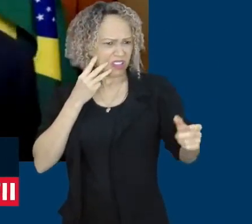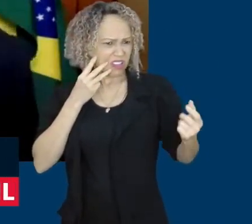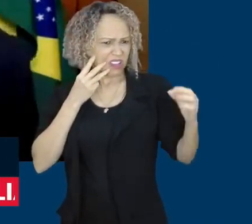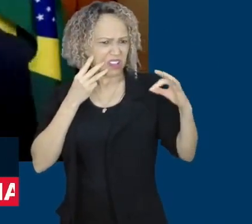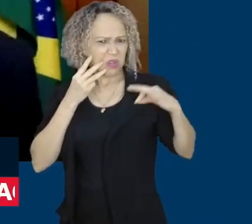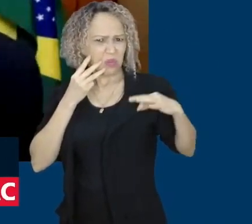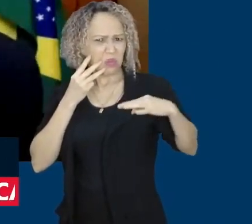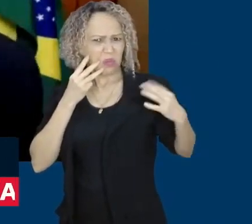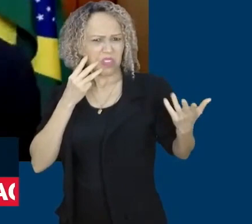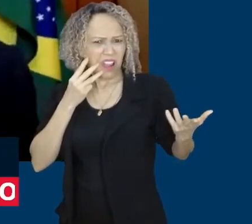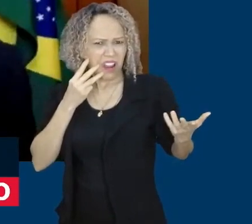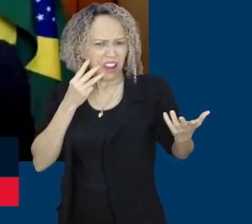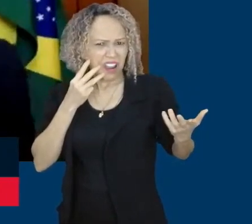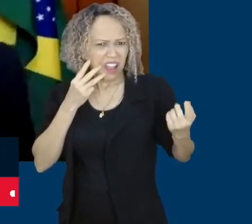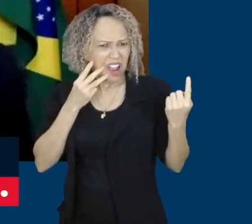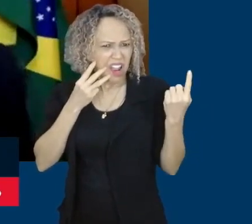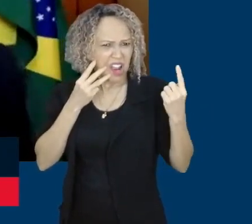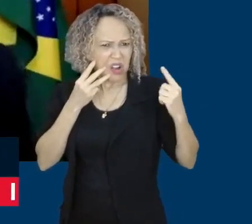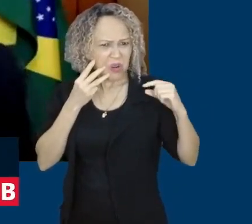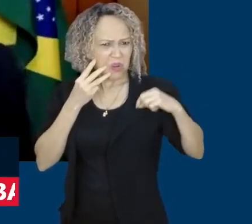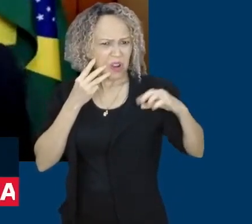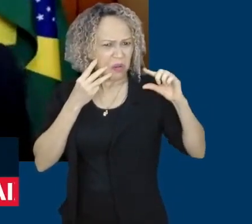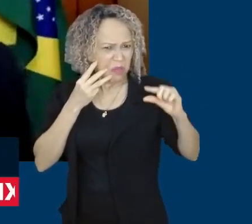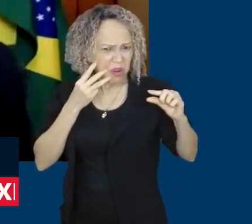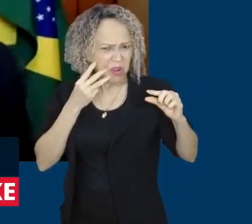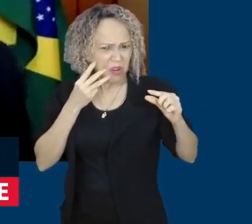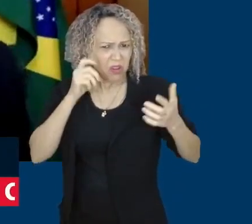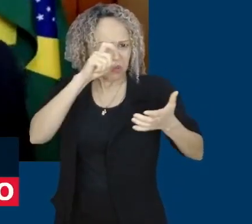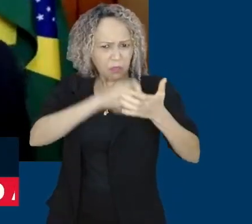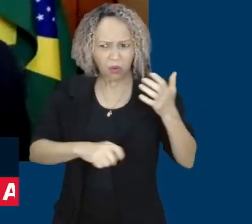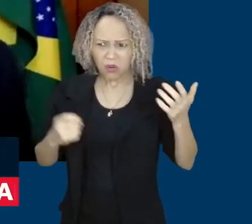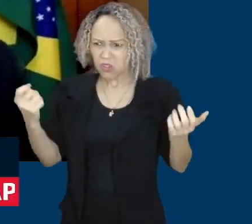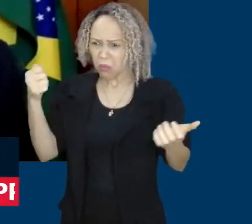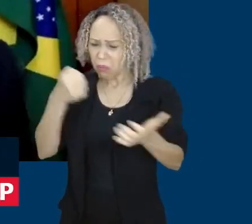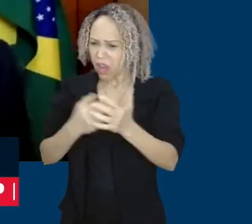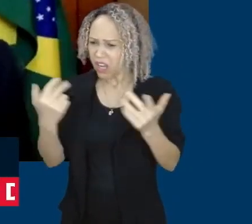não são tributados. Então, nós temos